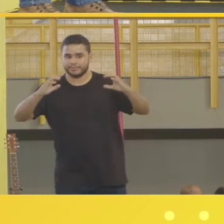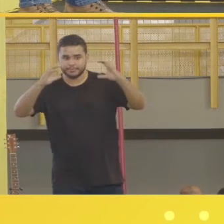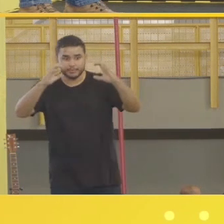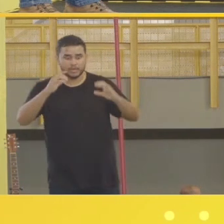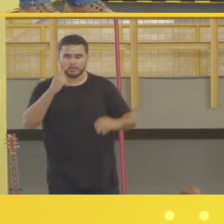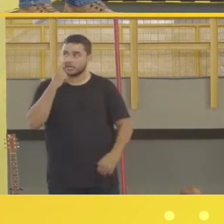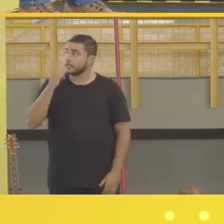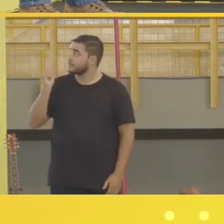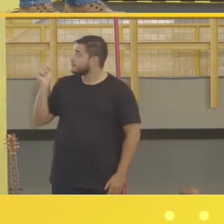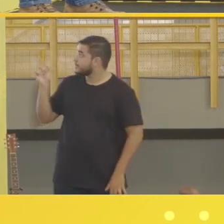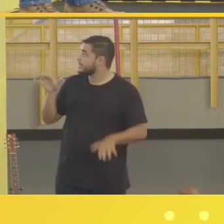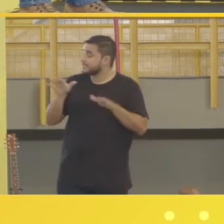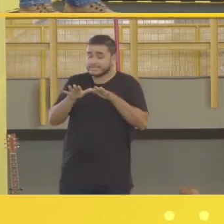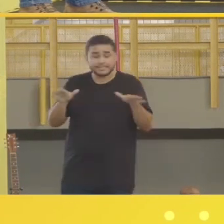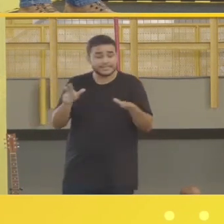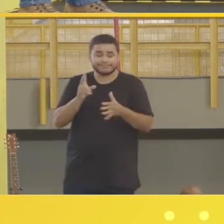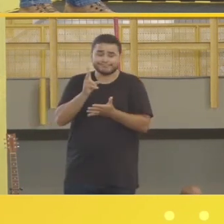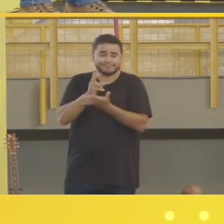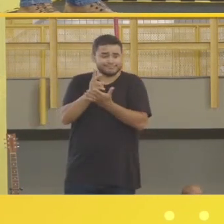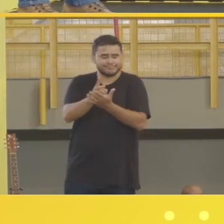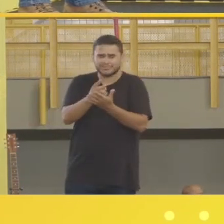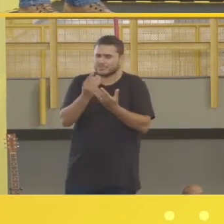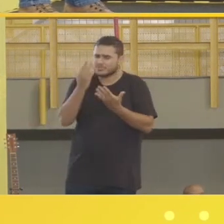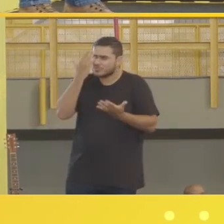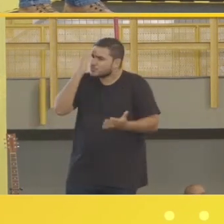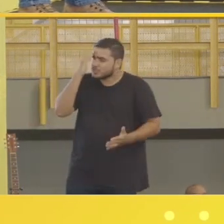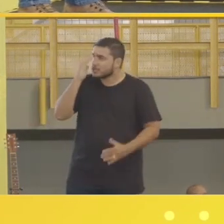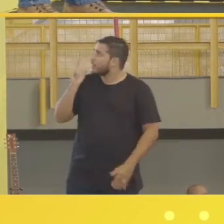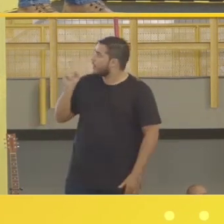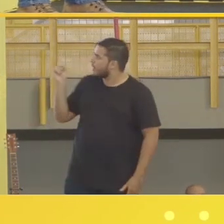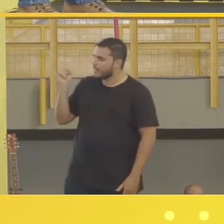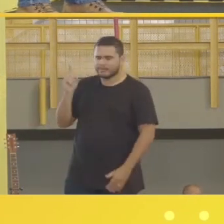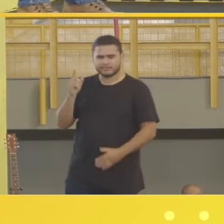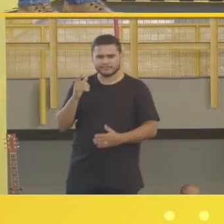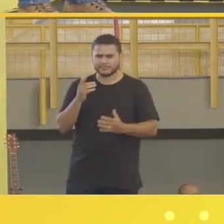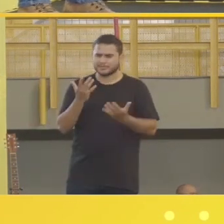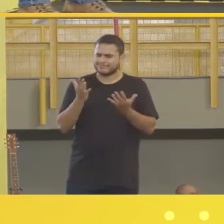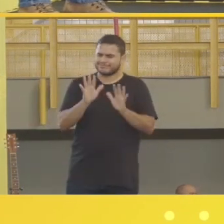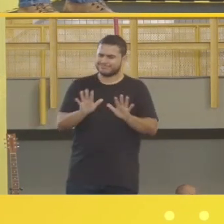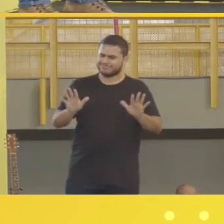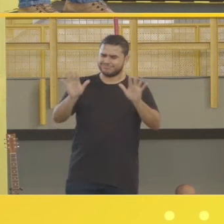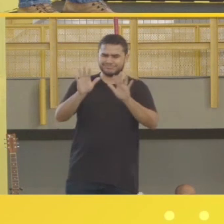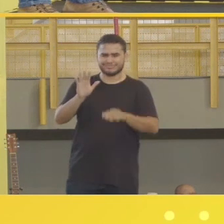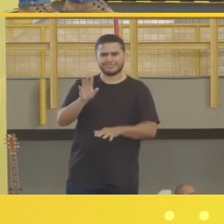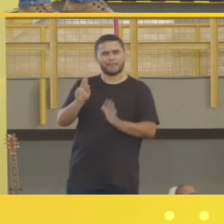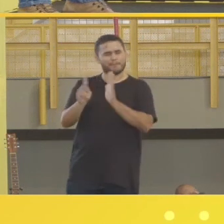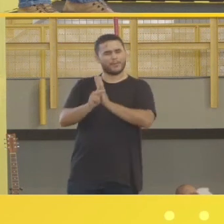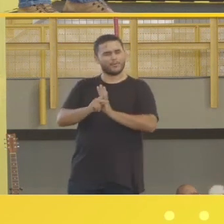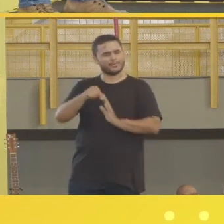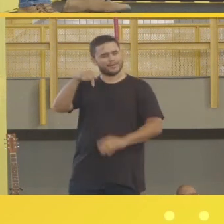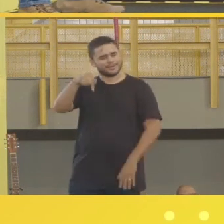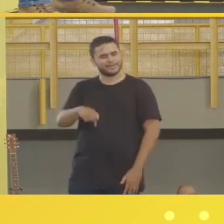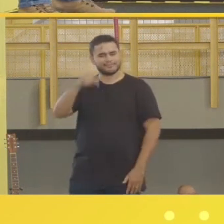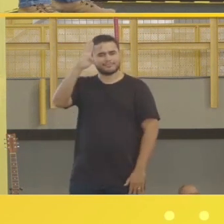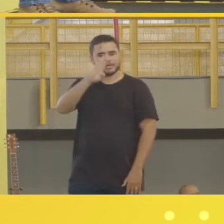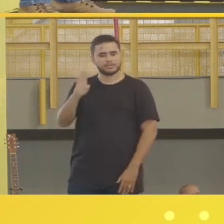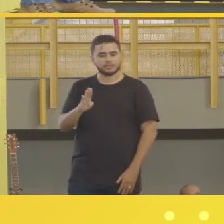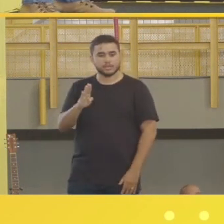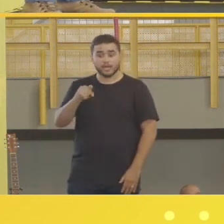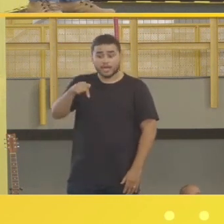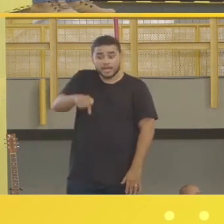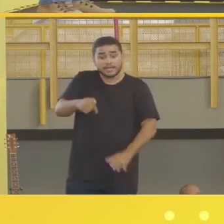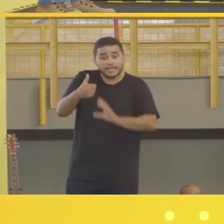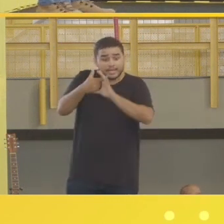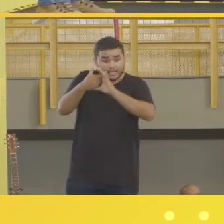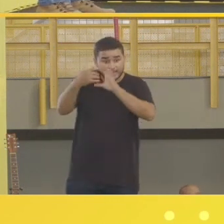todo incoerente e amorfo, sem forma. O peculiar da vida brasileira parece ter